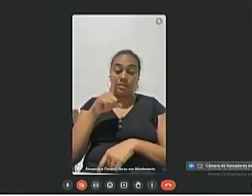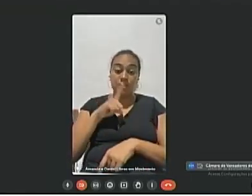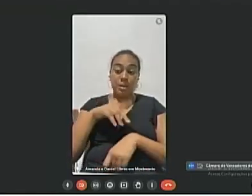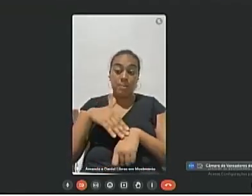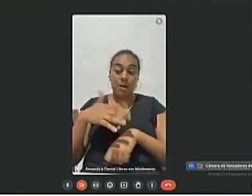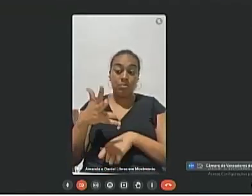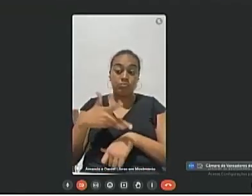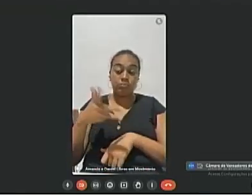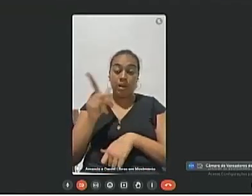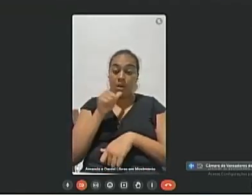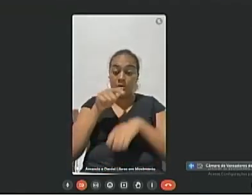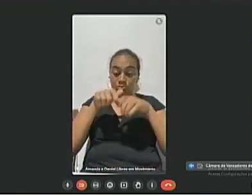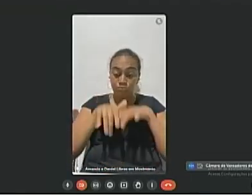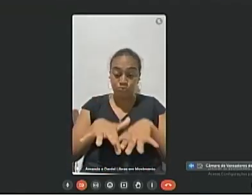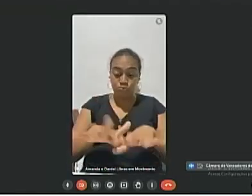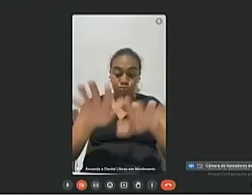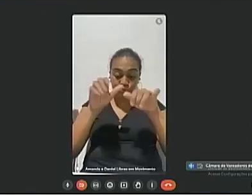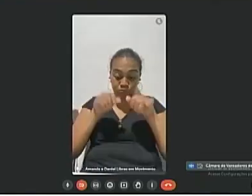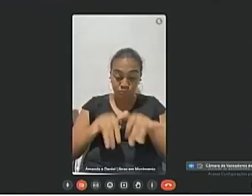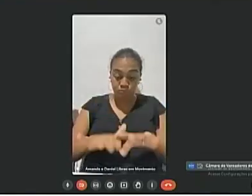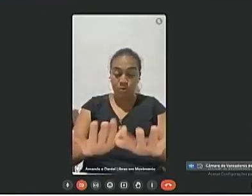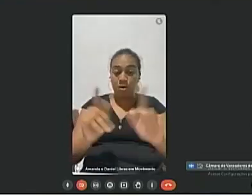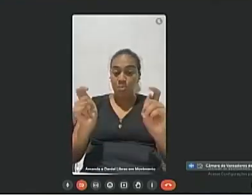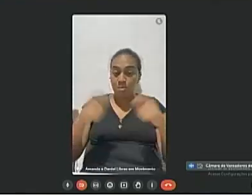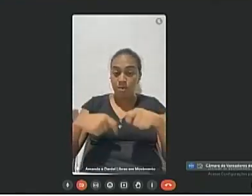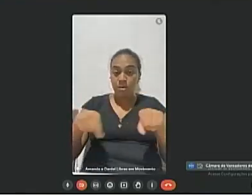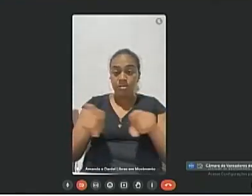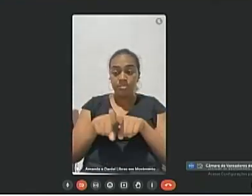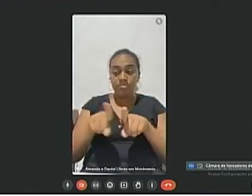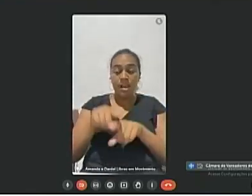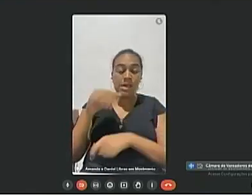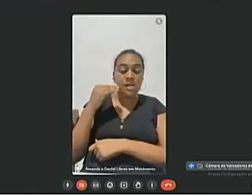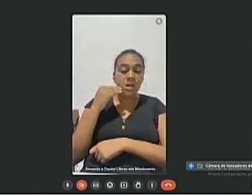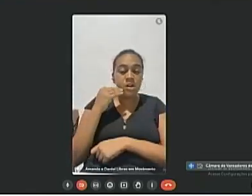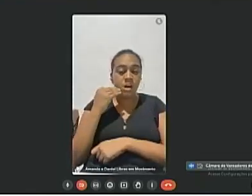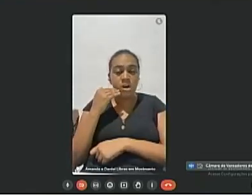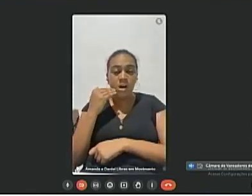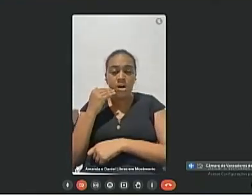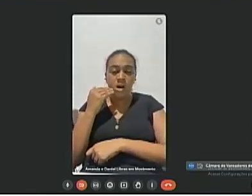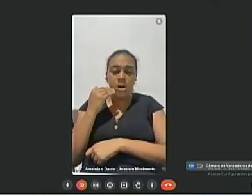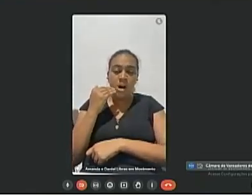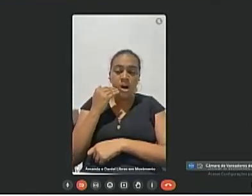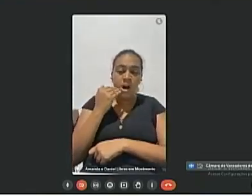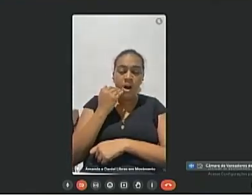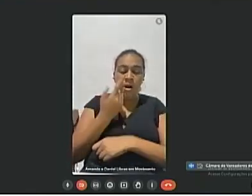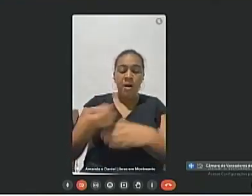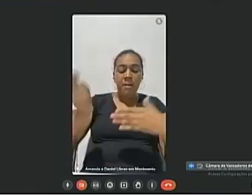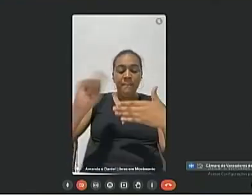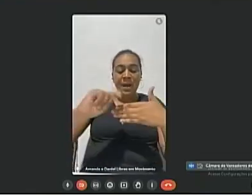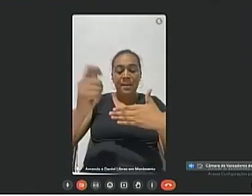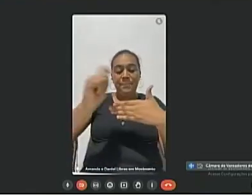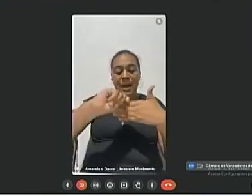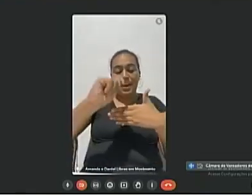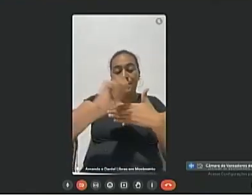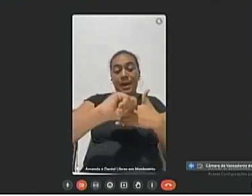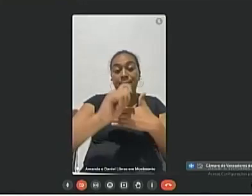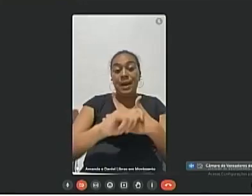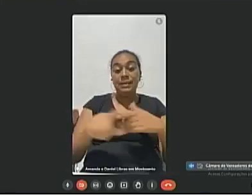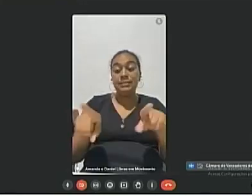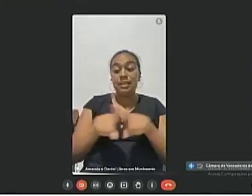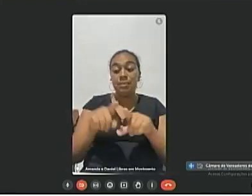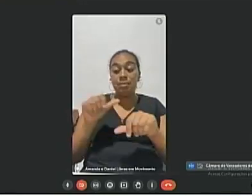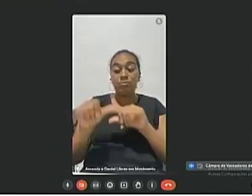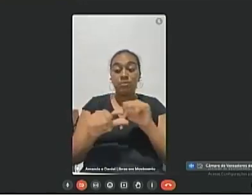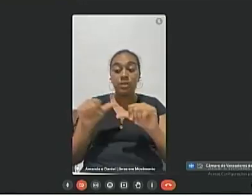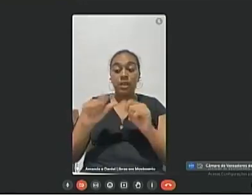do fluxo, podendo ainda corrigir as imperfeições com concreto usinado, transformando assim em uma calha